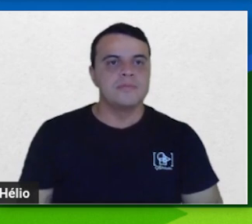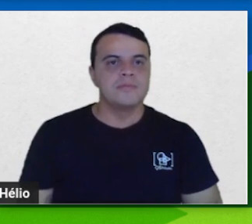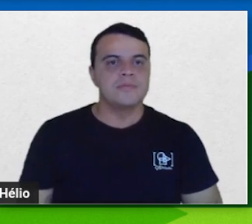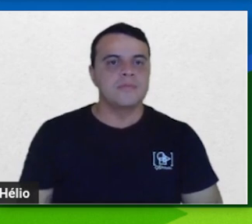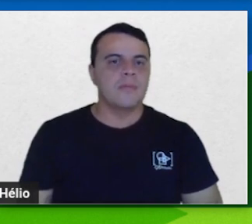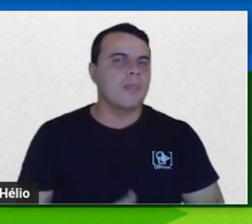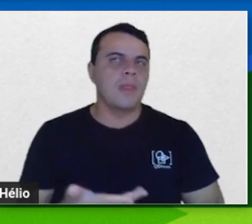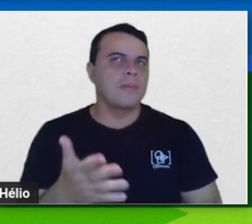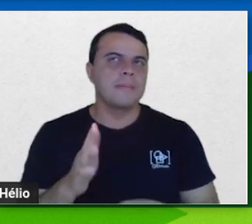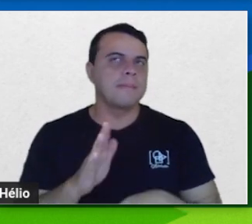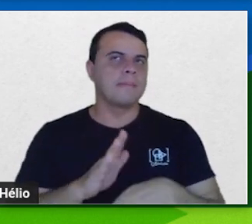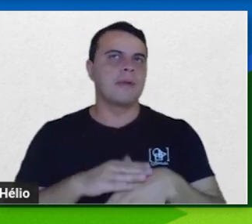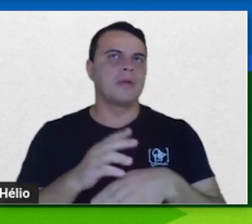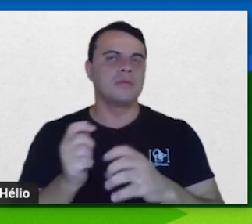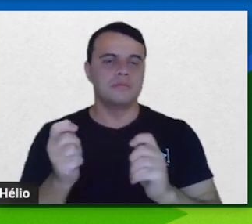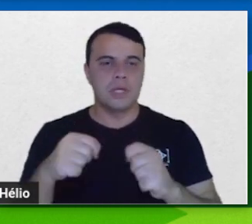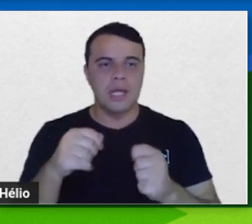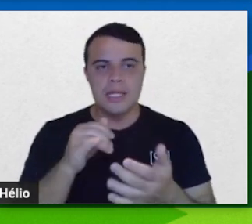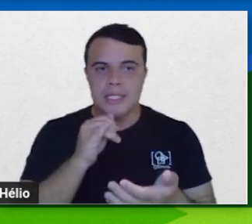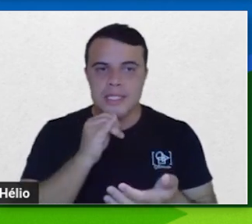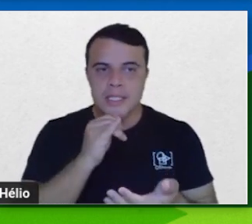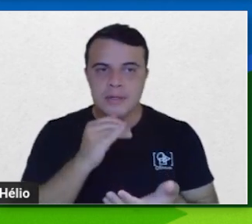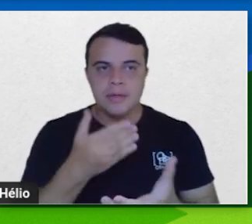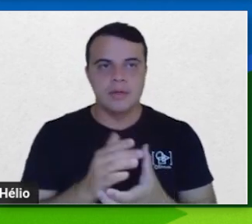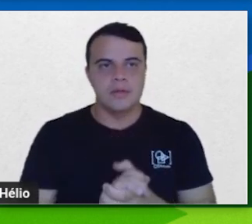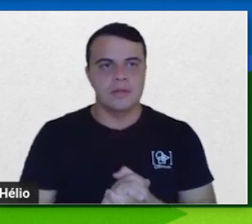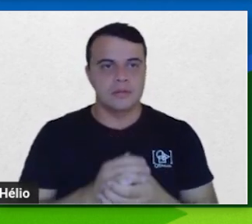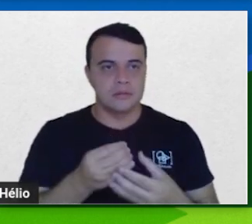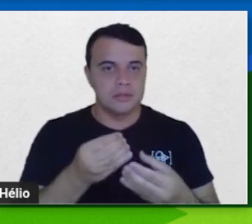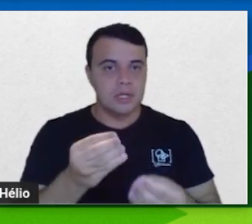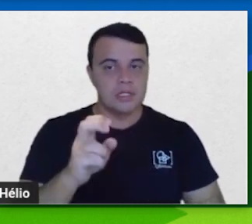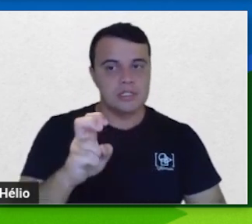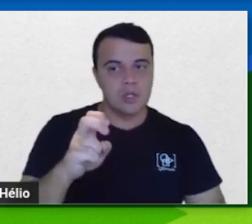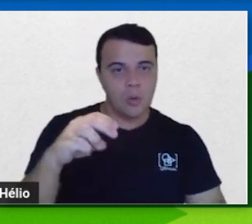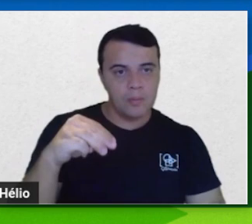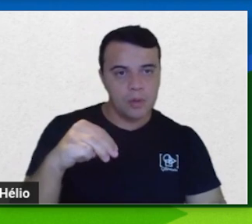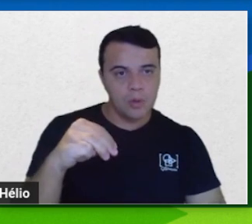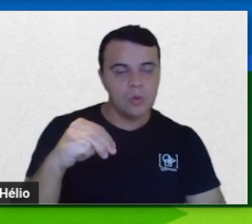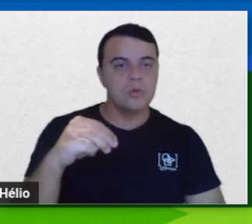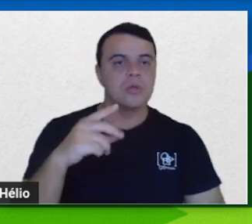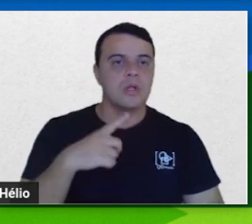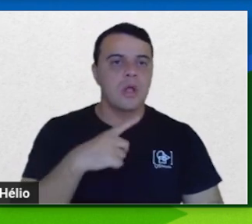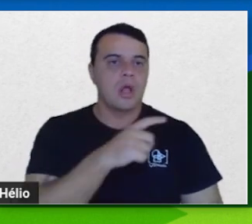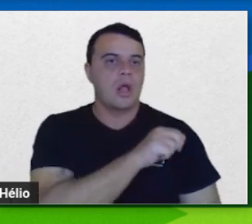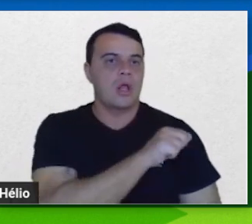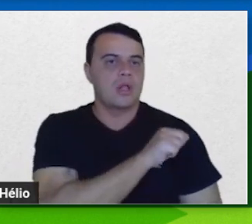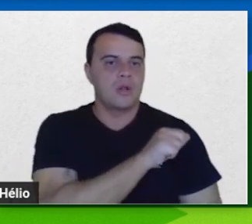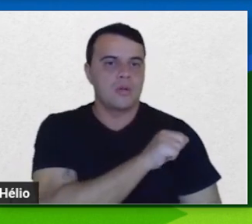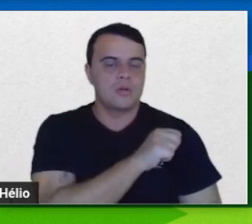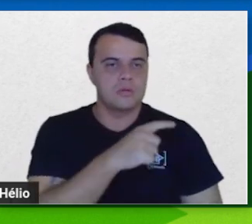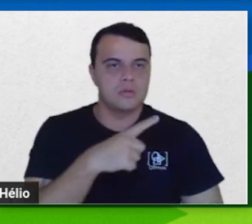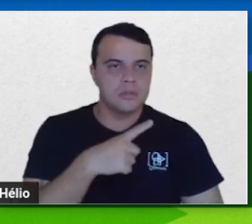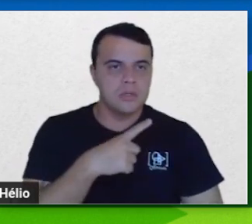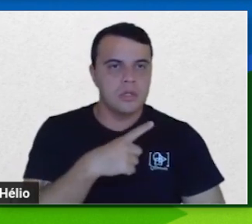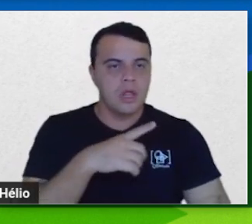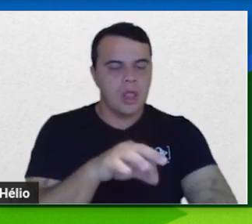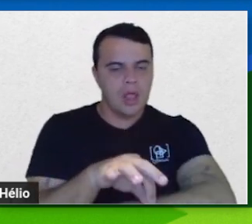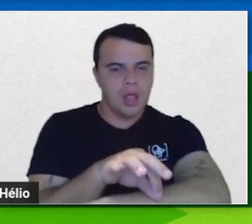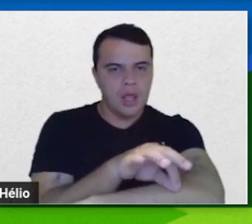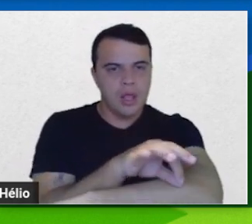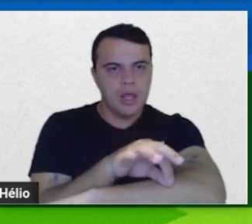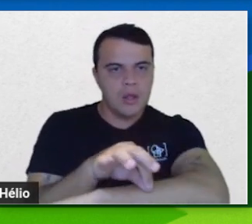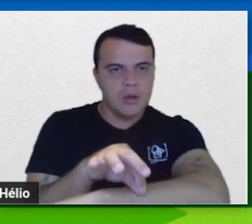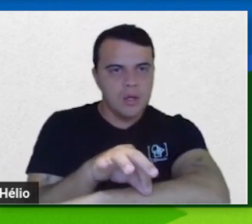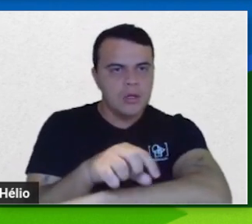de maior forma possível. Então, por exemplo, serão dados 5 minutos e o aluno, por exemplo, tem uma régua. O que